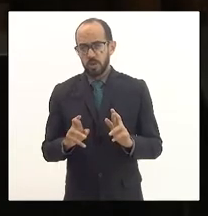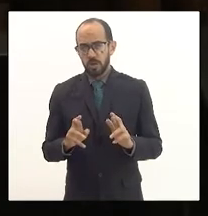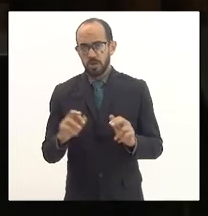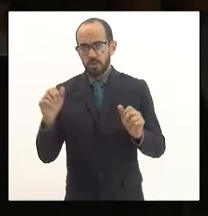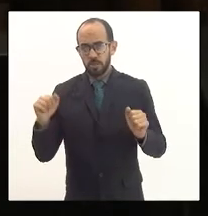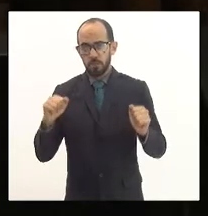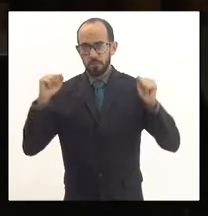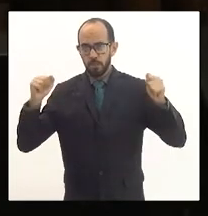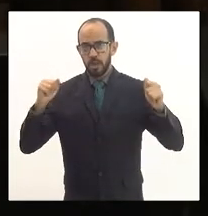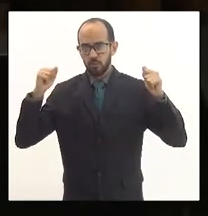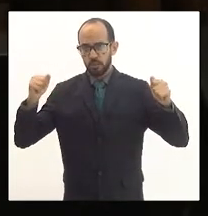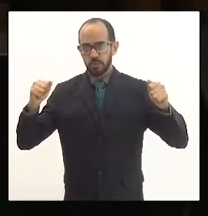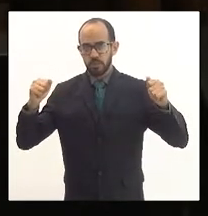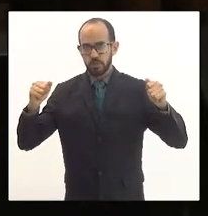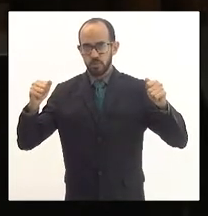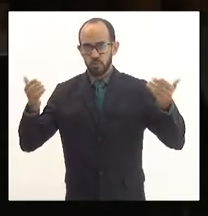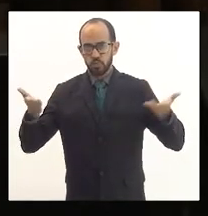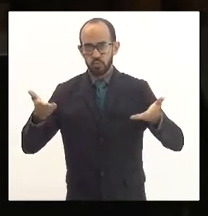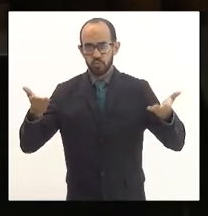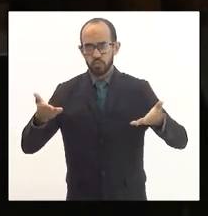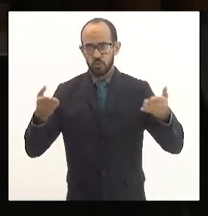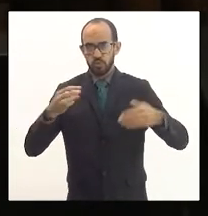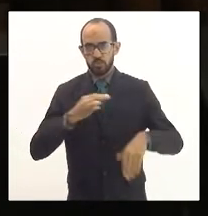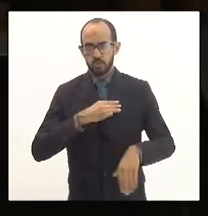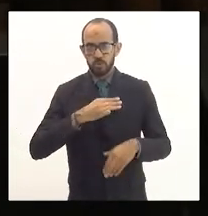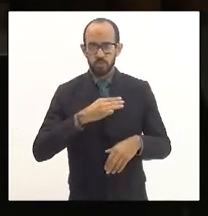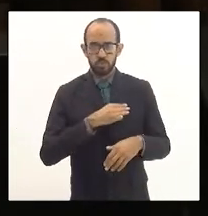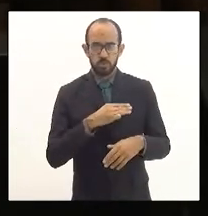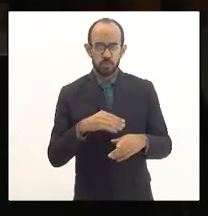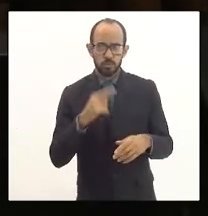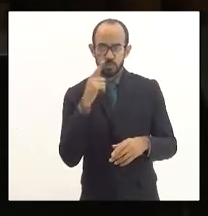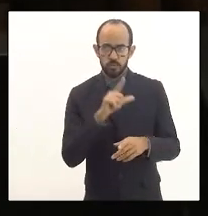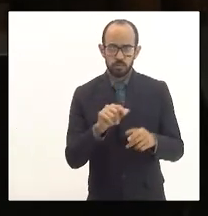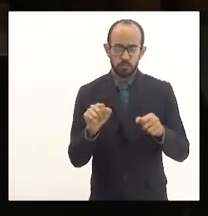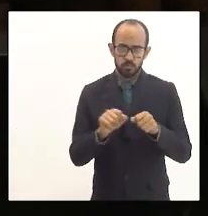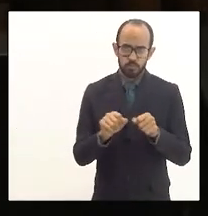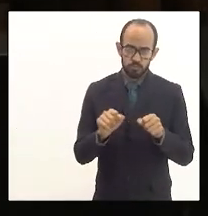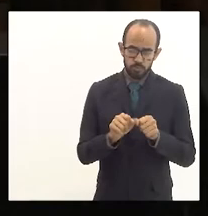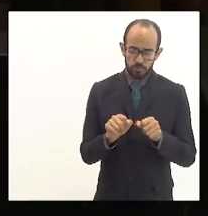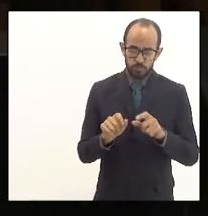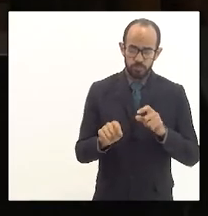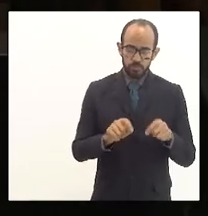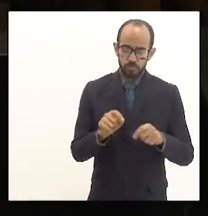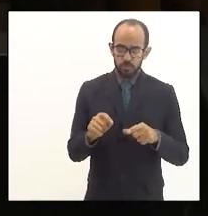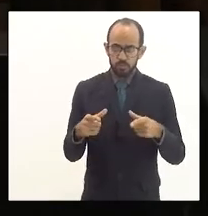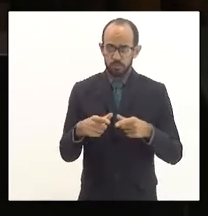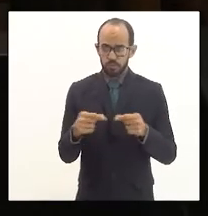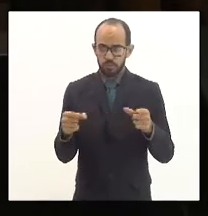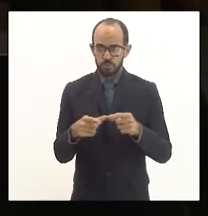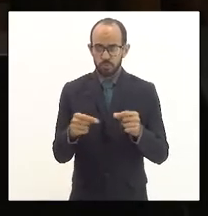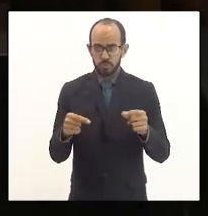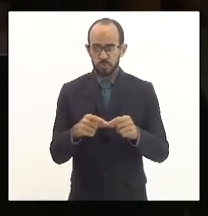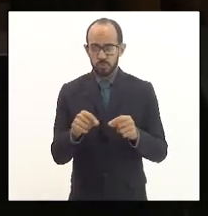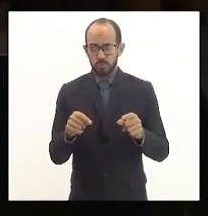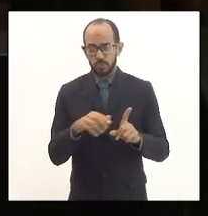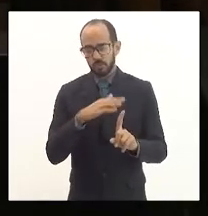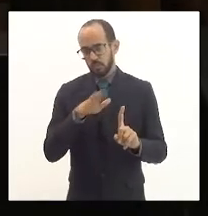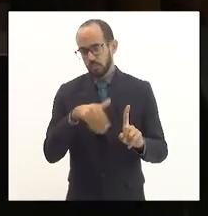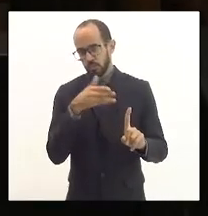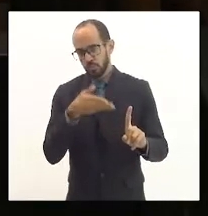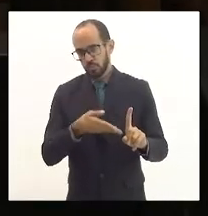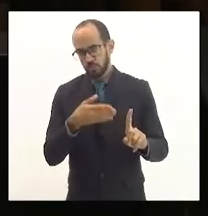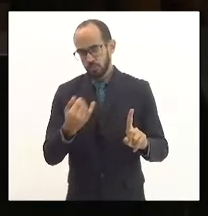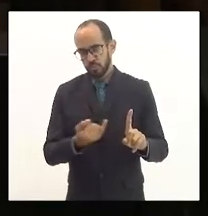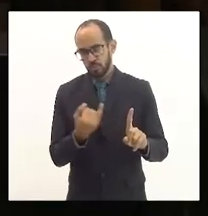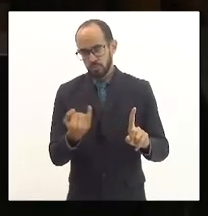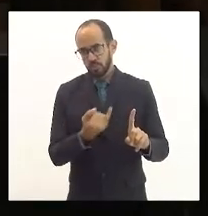hoje e é faça com que Brasília reconheça a importância e